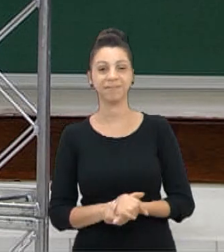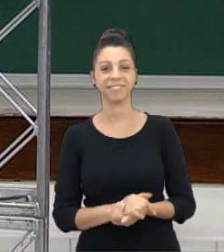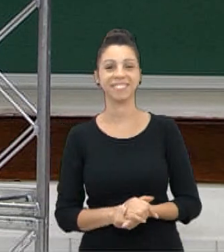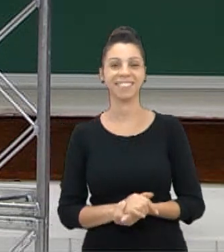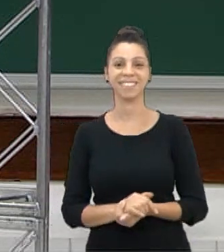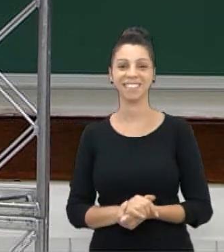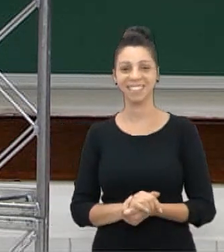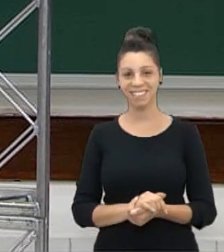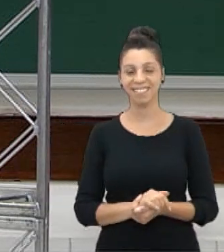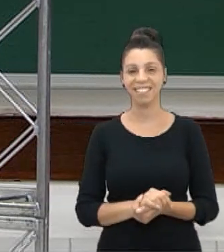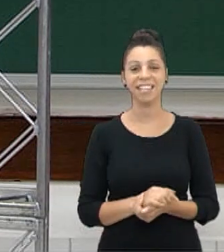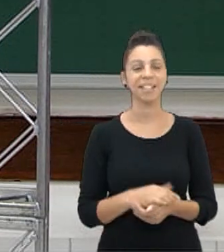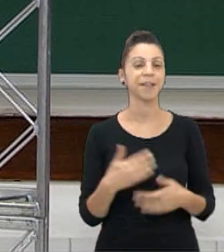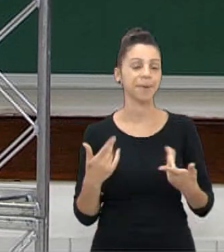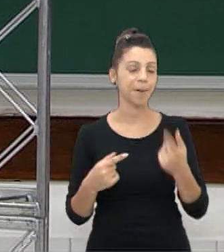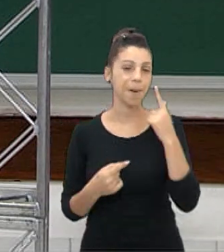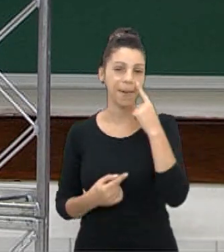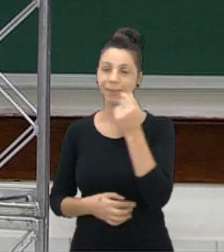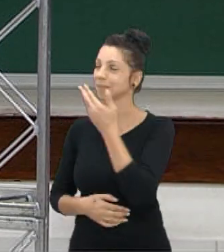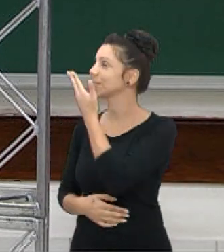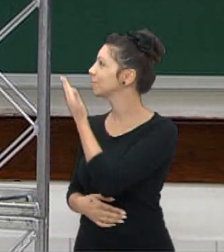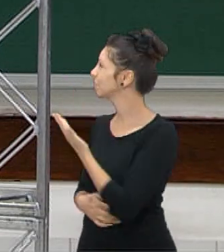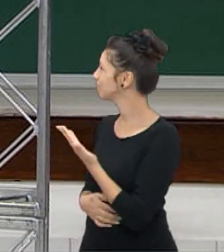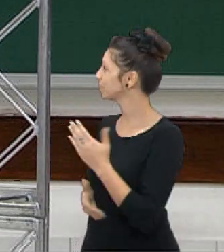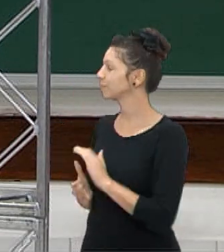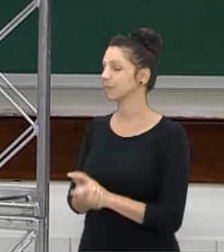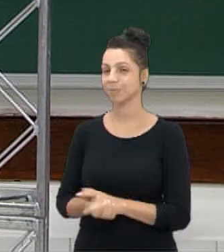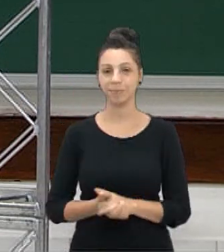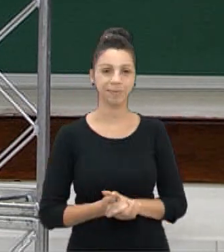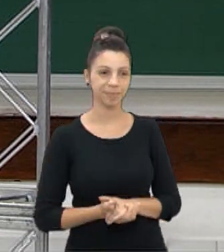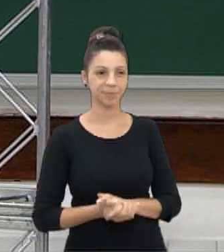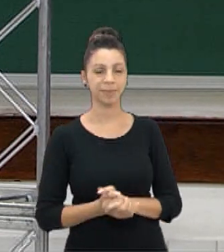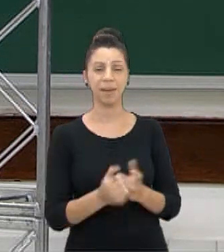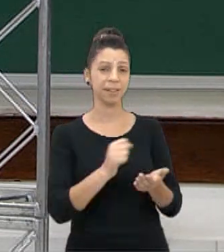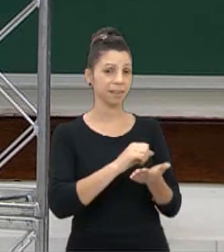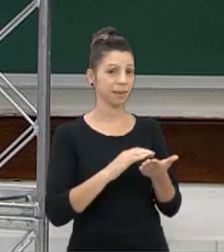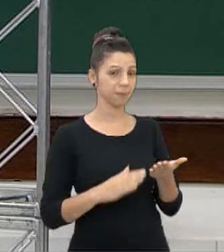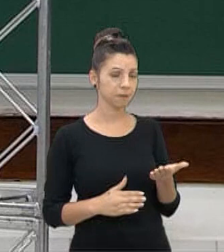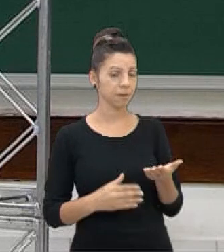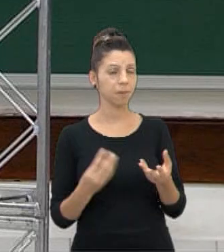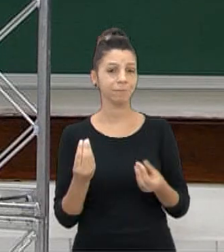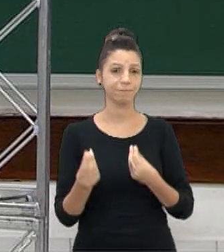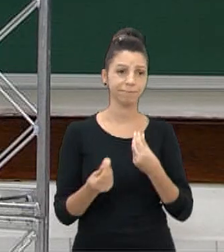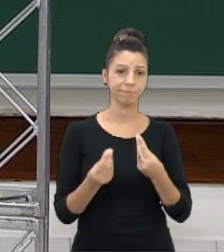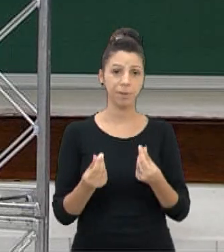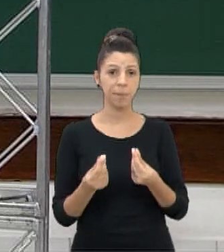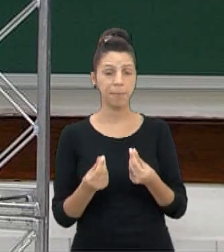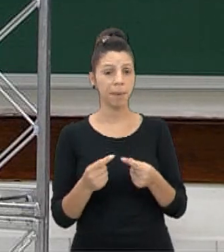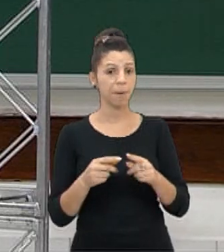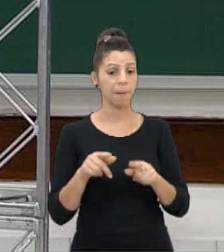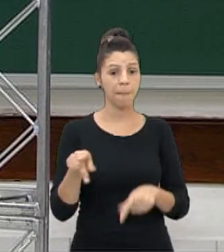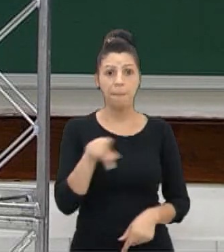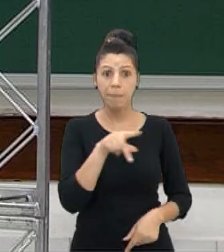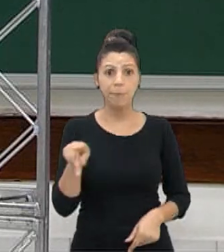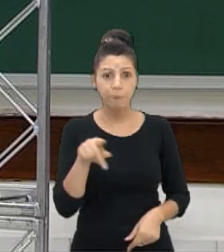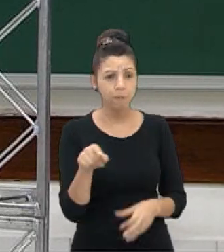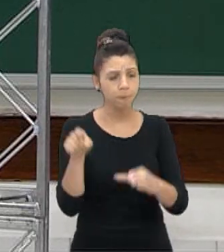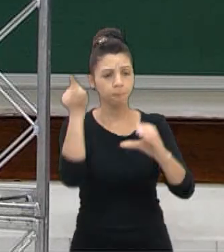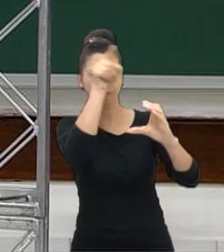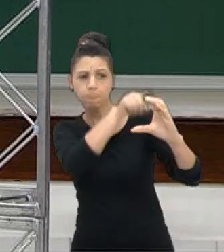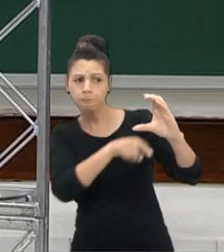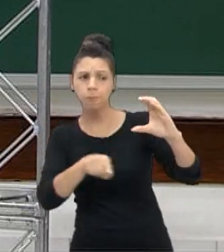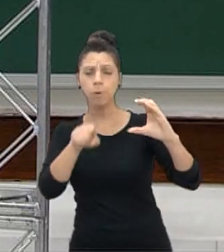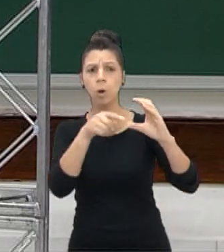Gente, olhem só. Esse exercício, professor, eu só estava falando de circunferência. E como